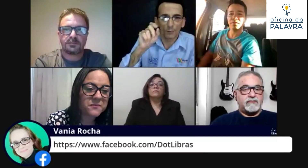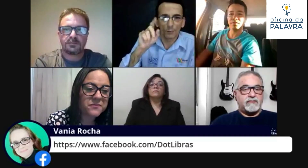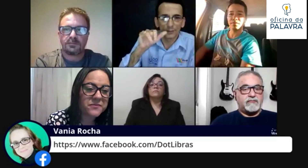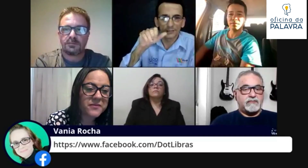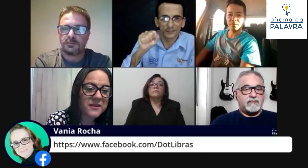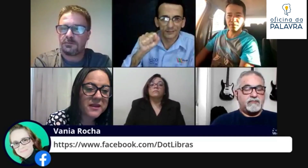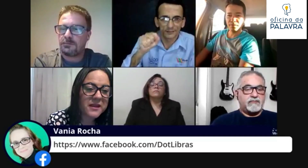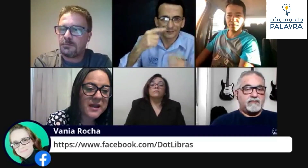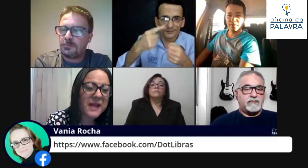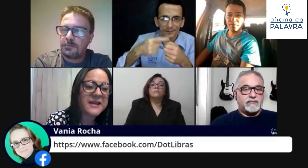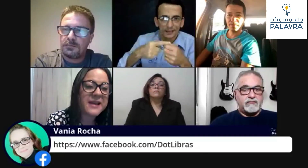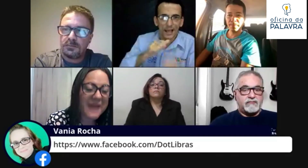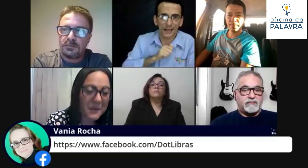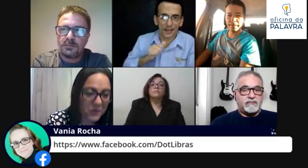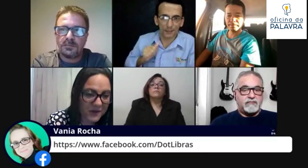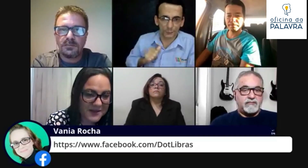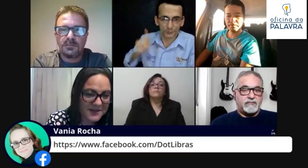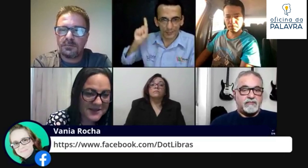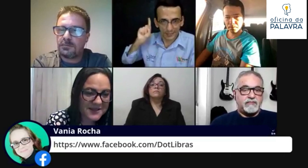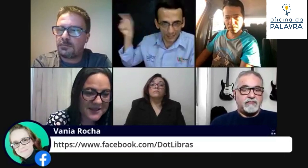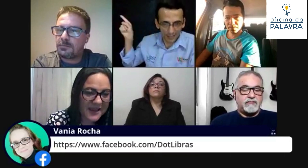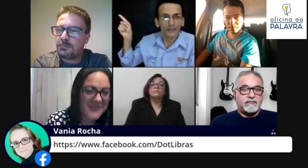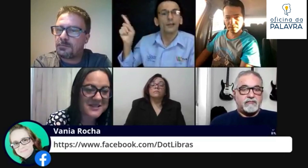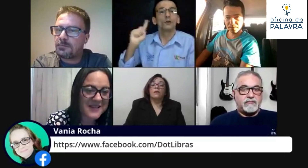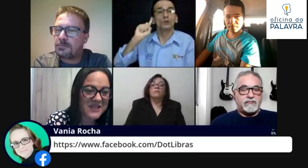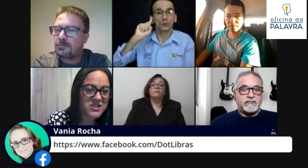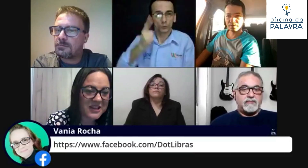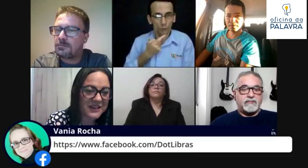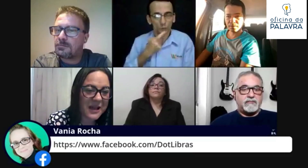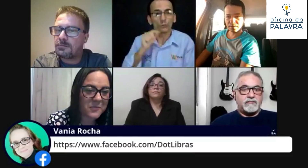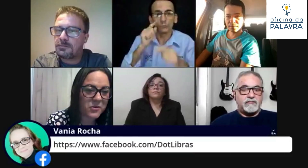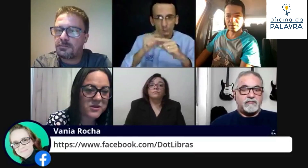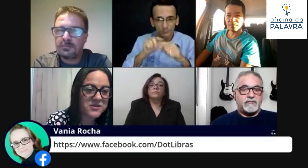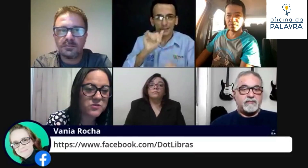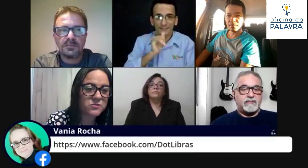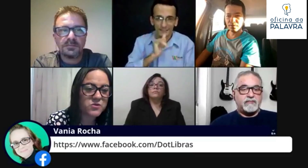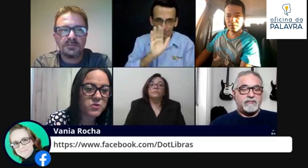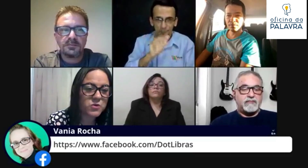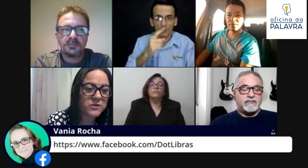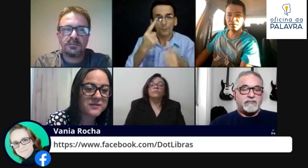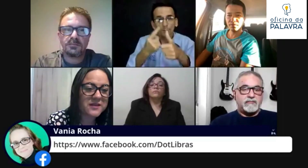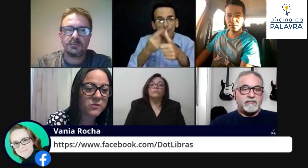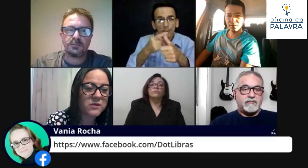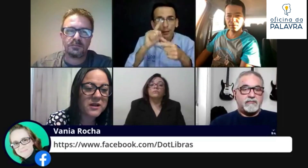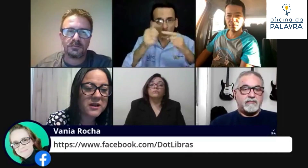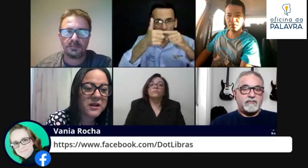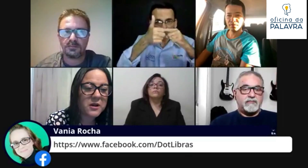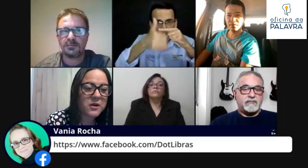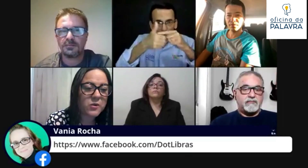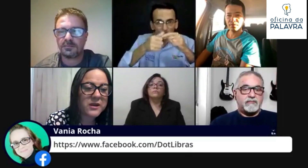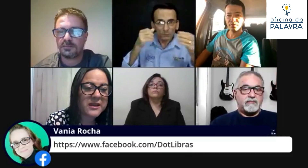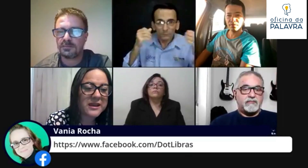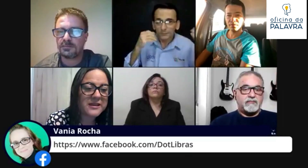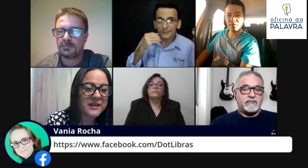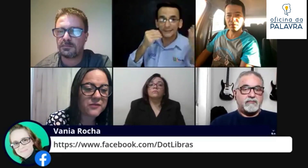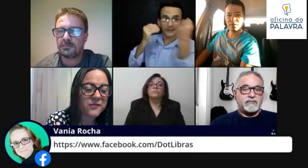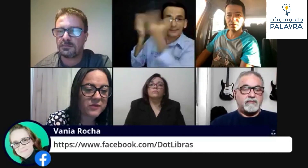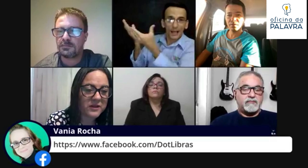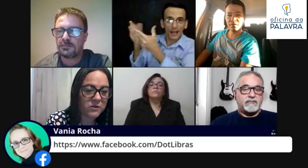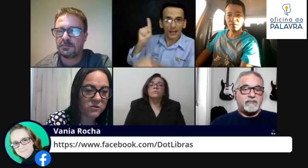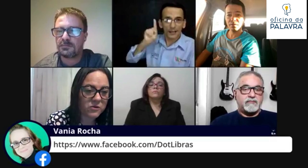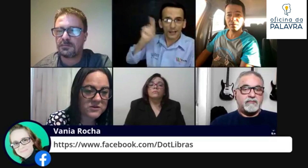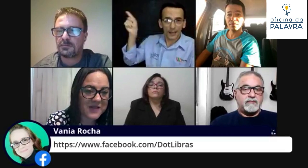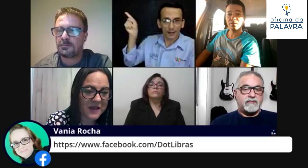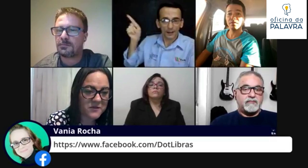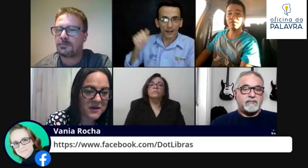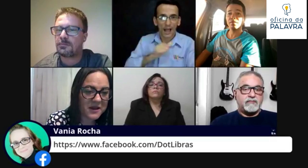glossário, em Anápolis, a cidade de Anápolis, o surdo, então, o que ele tem feito